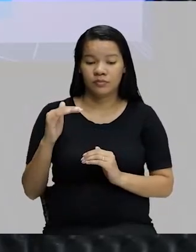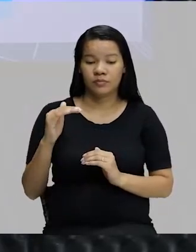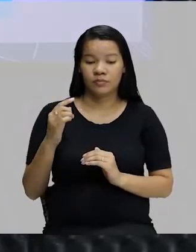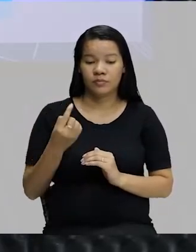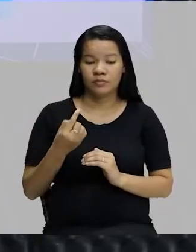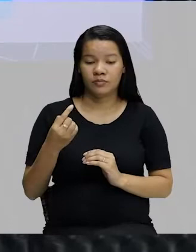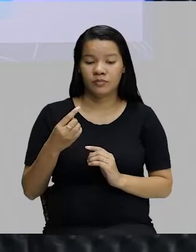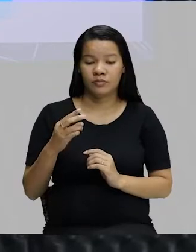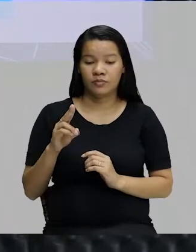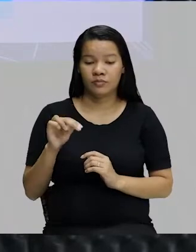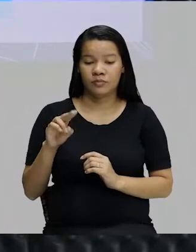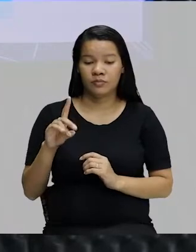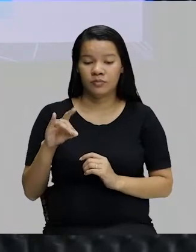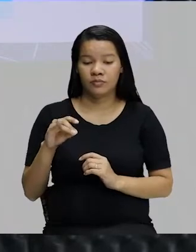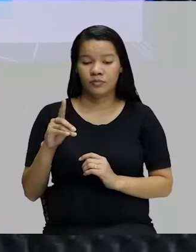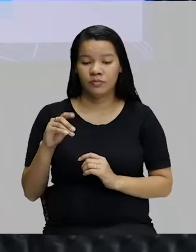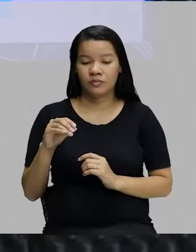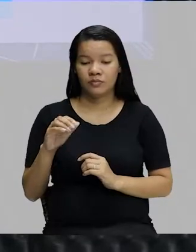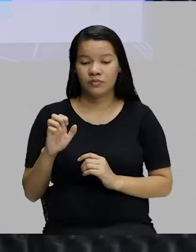uma unidade